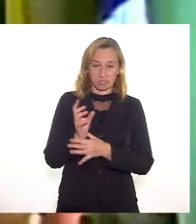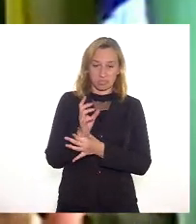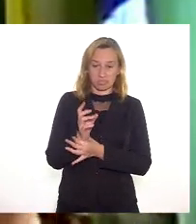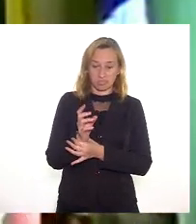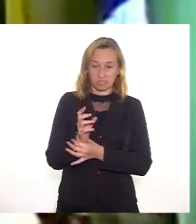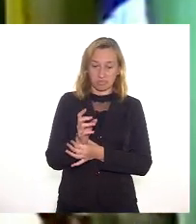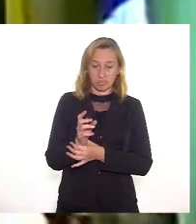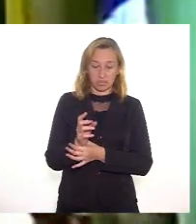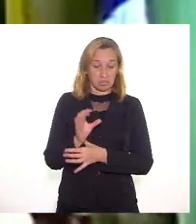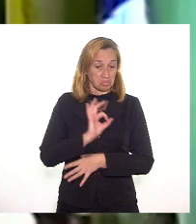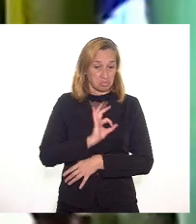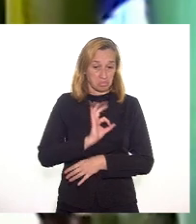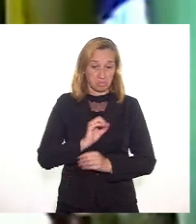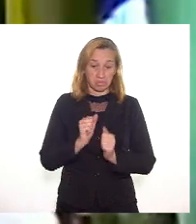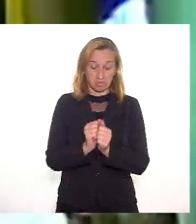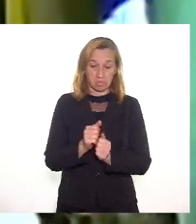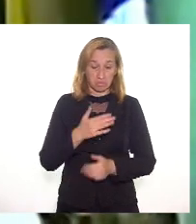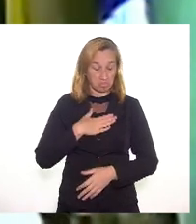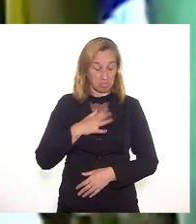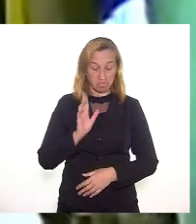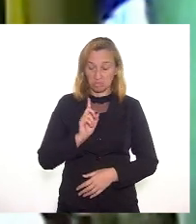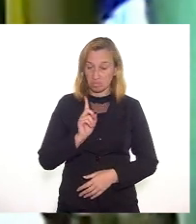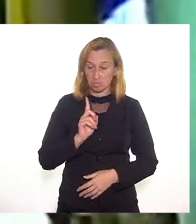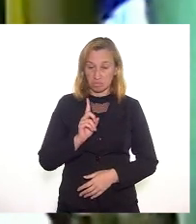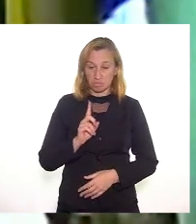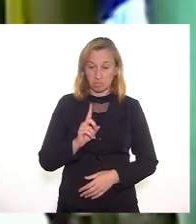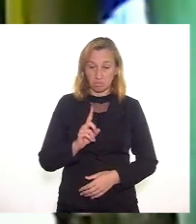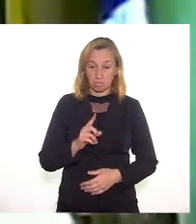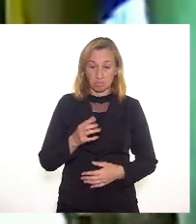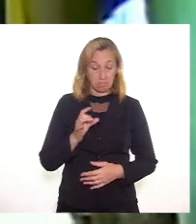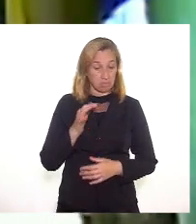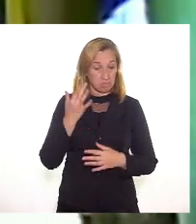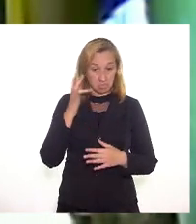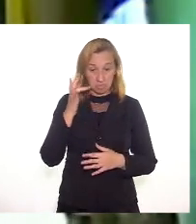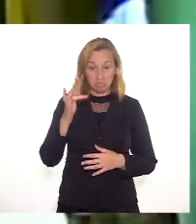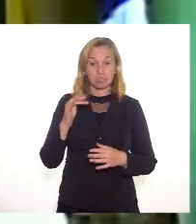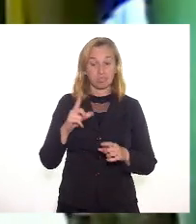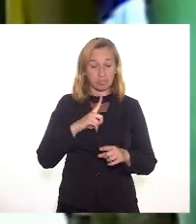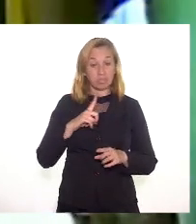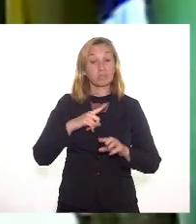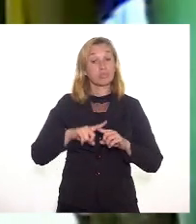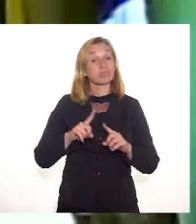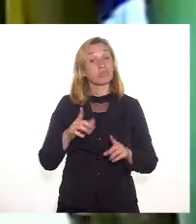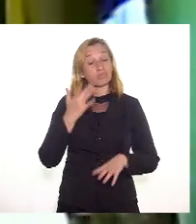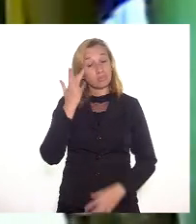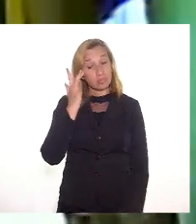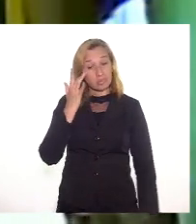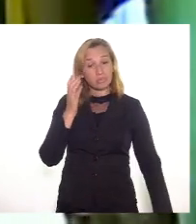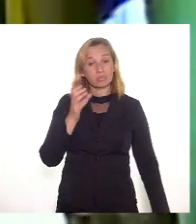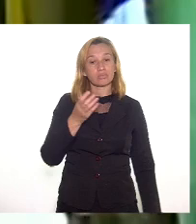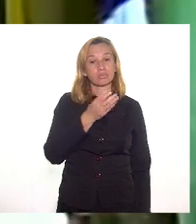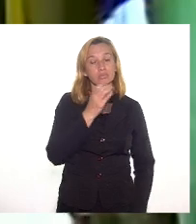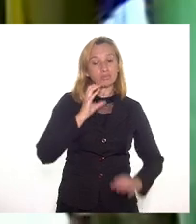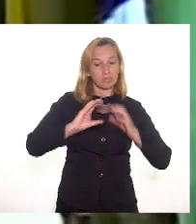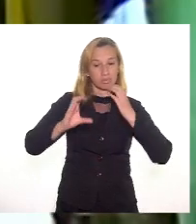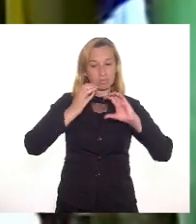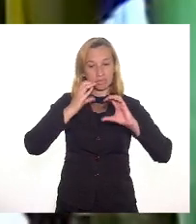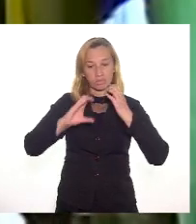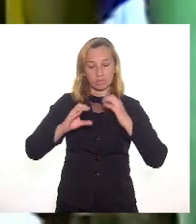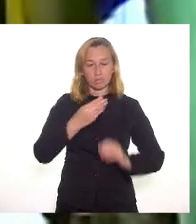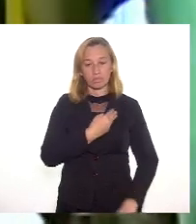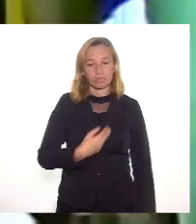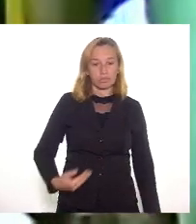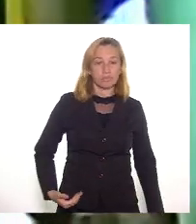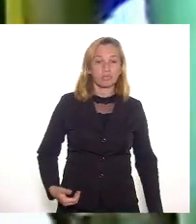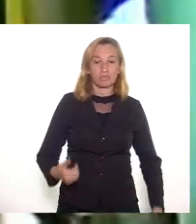porque tenho temor e acredito nisso. Mas acho que o cantor governador tem